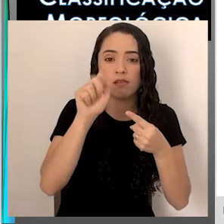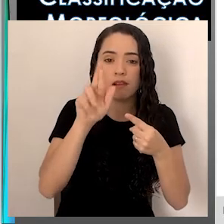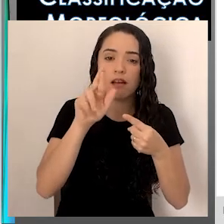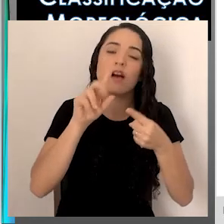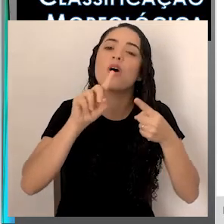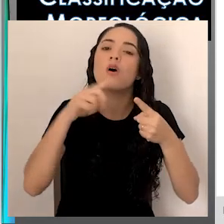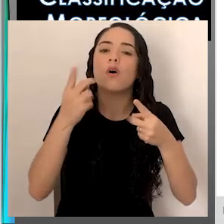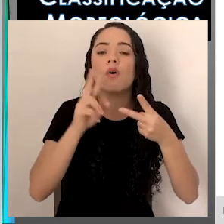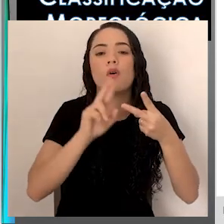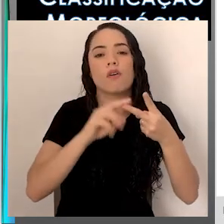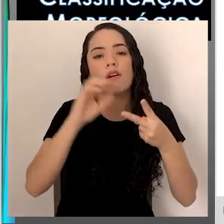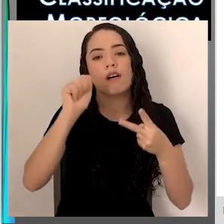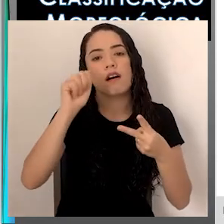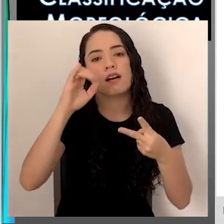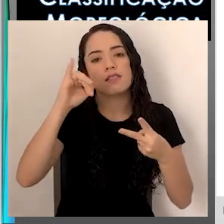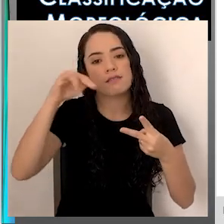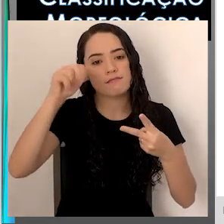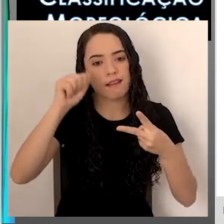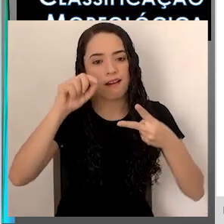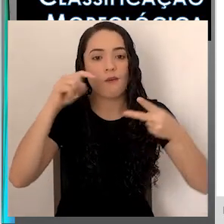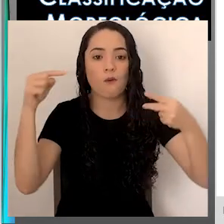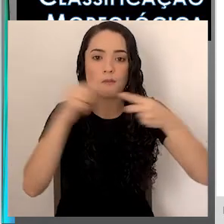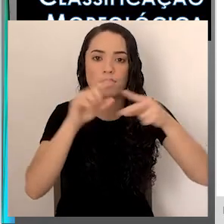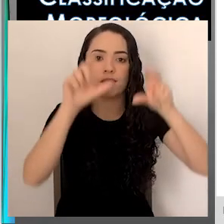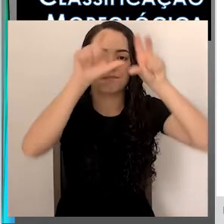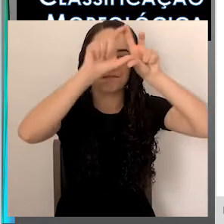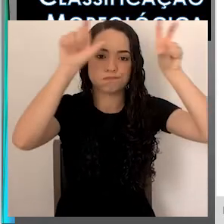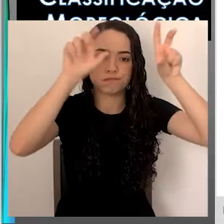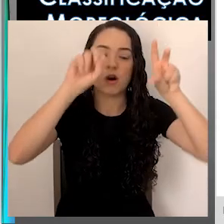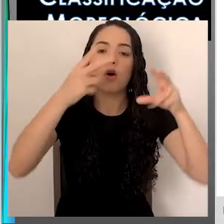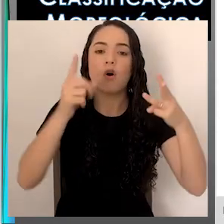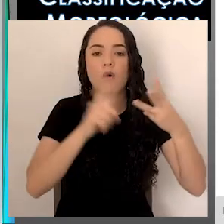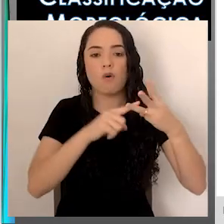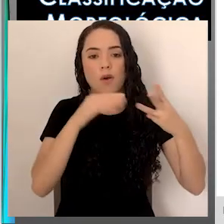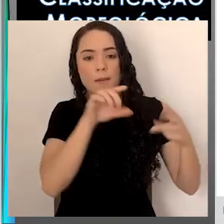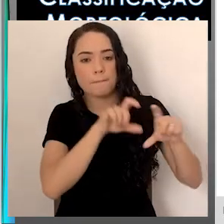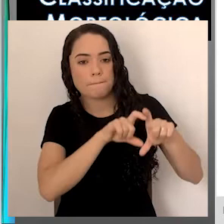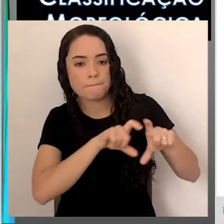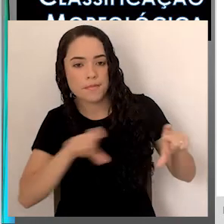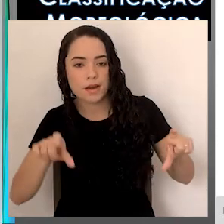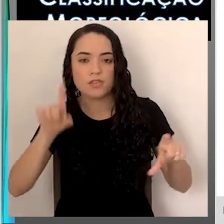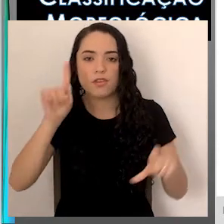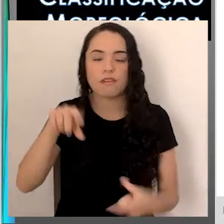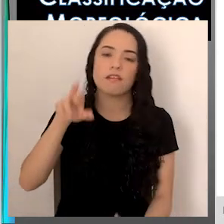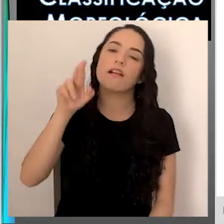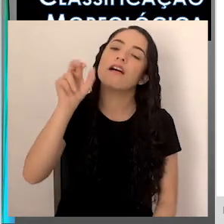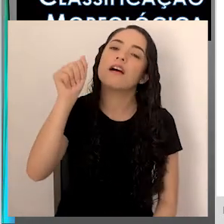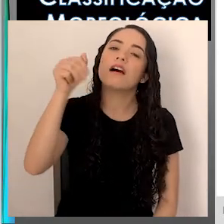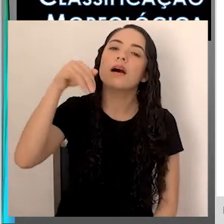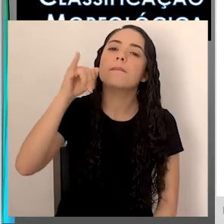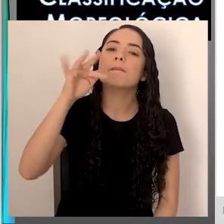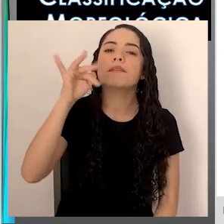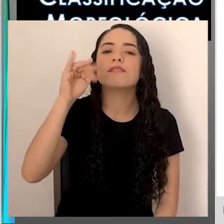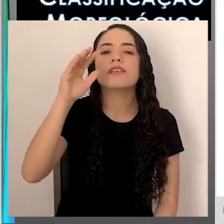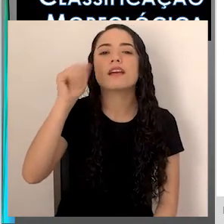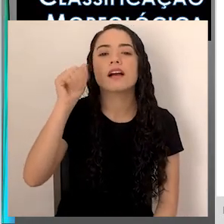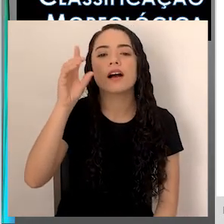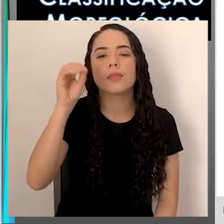seja, único, na parte superior da imagem, ou ramificado, que tem uma